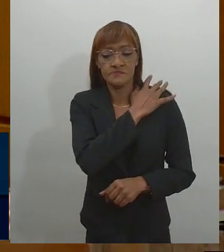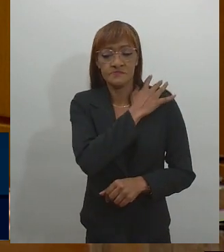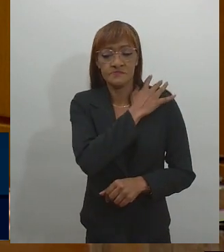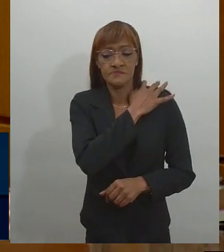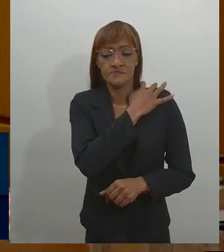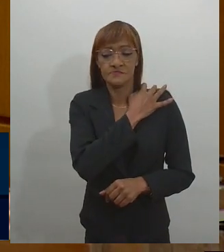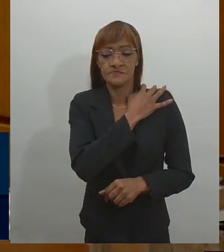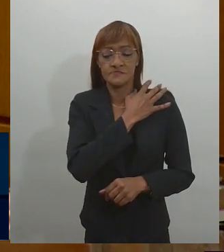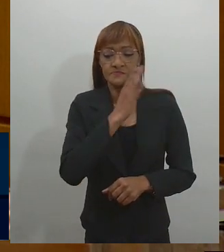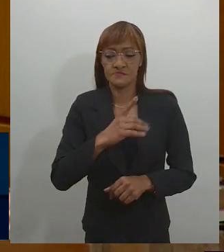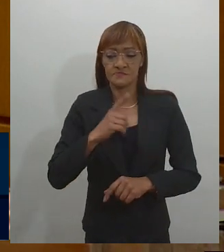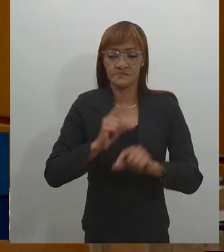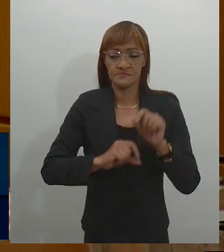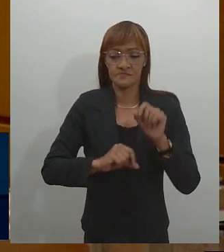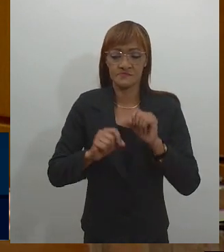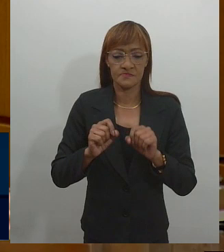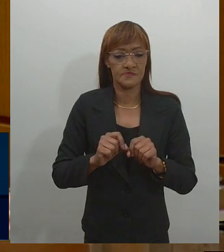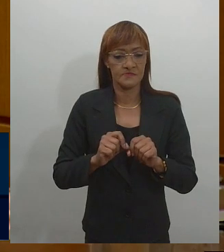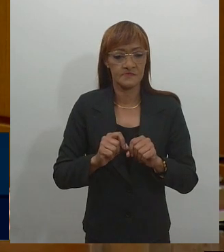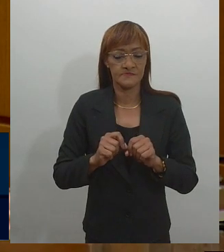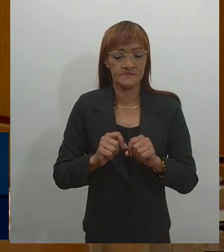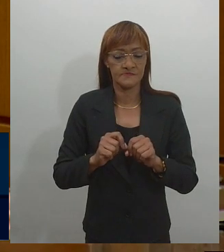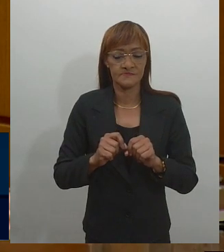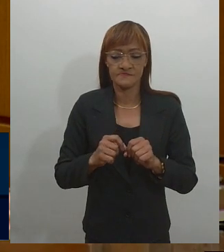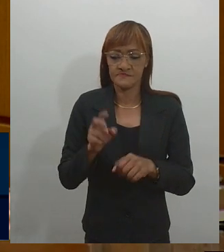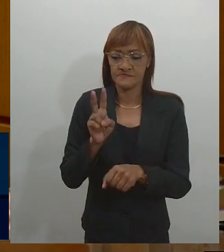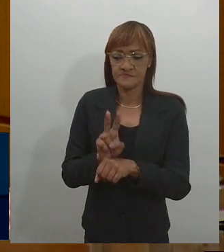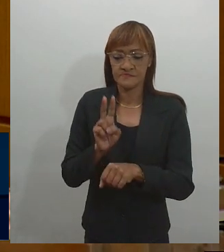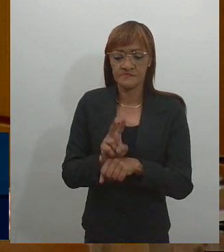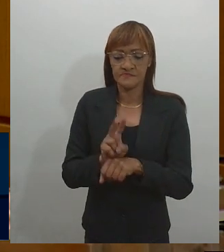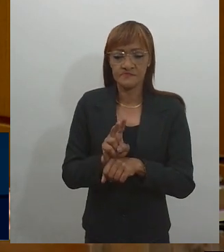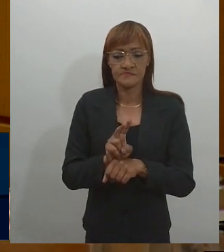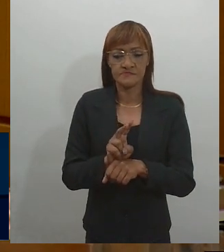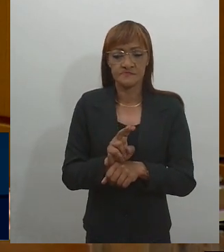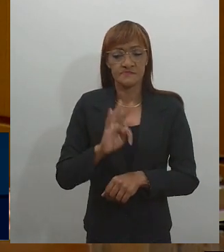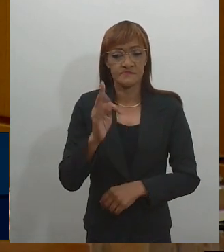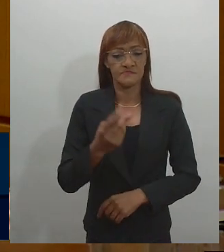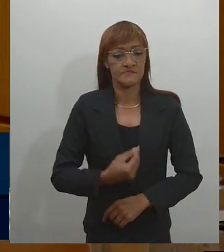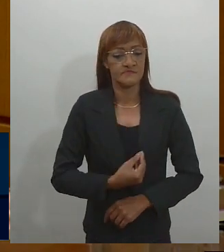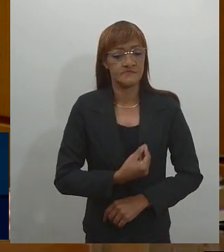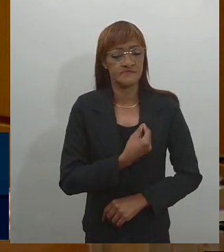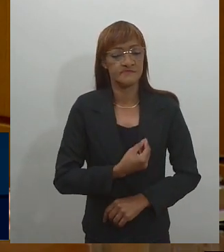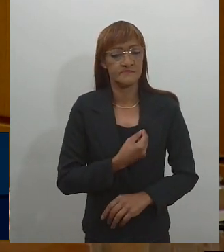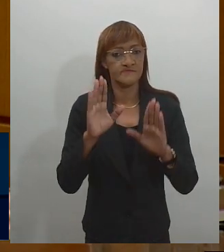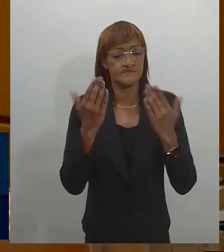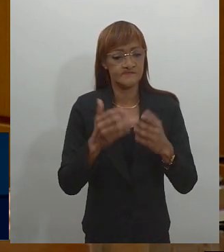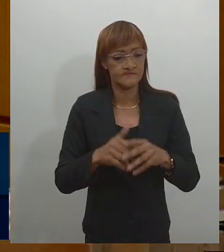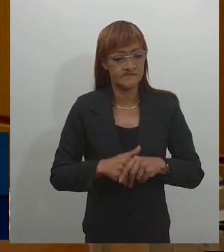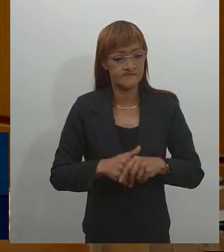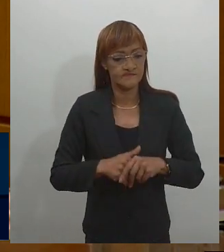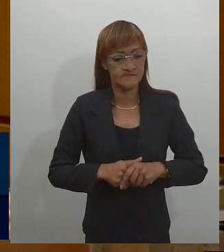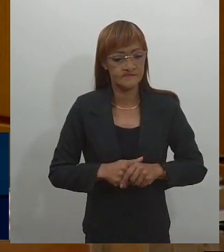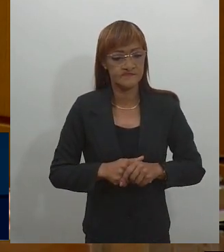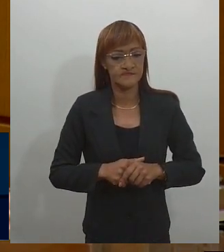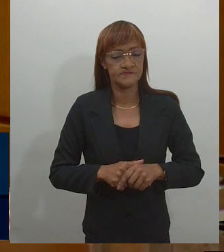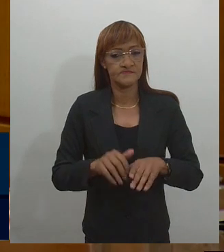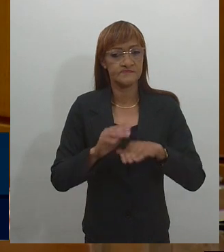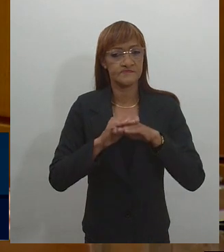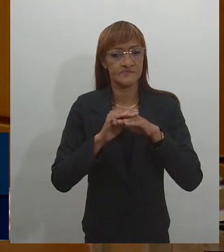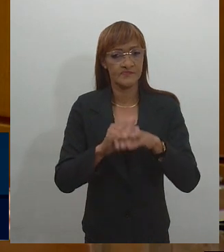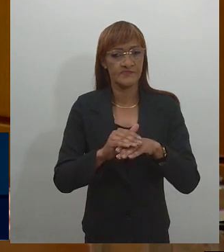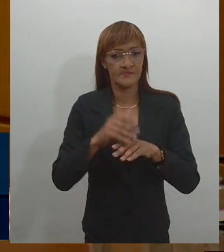e proteção a todos que estavam naquela festa. E dizer ao prefeito Cristiano Viana e